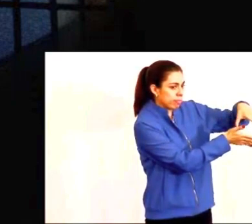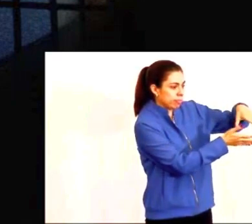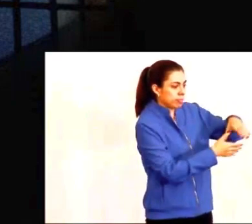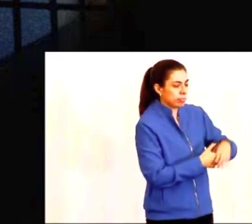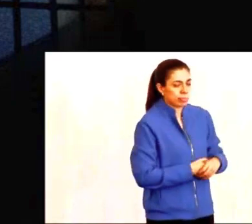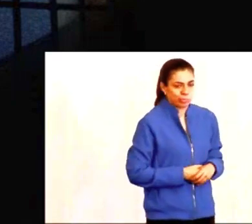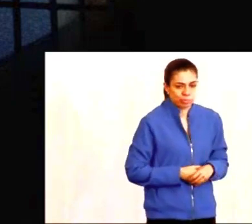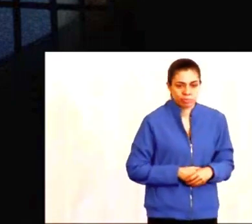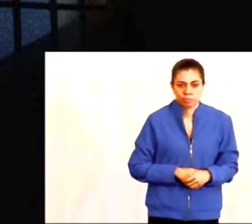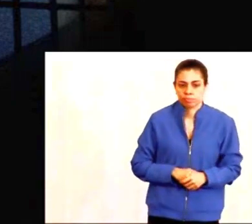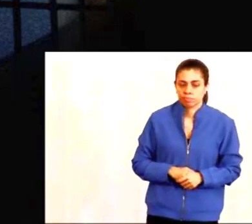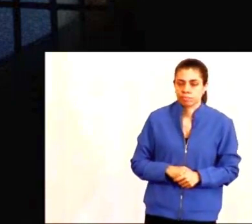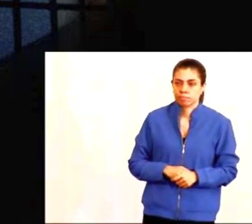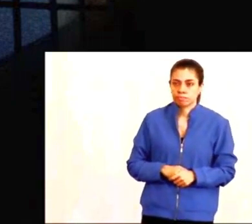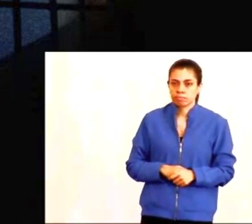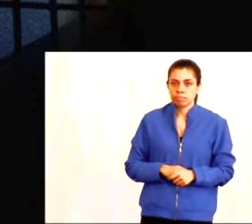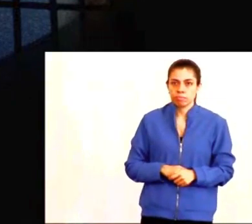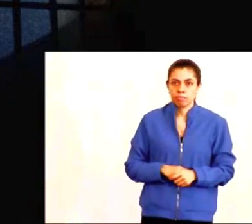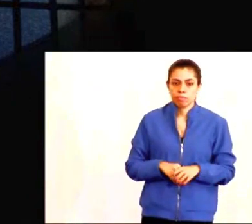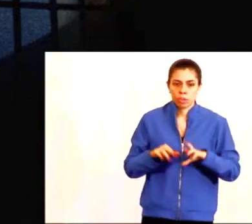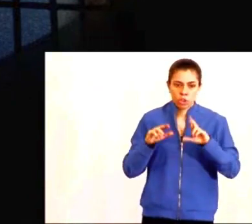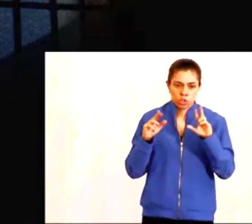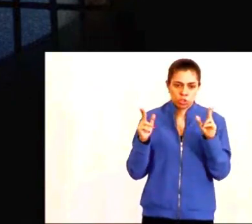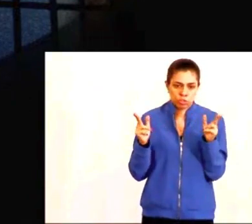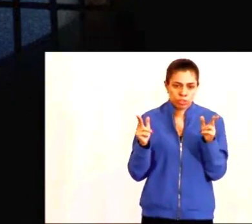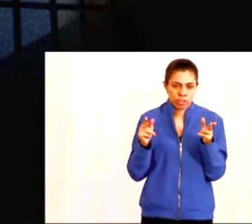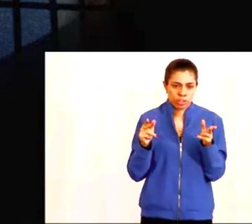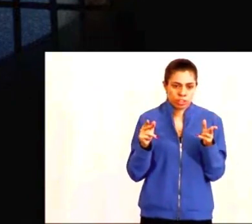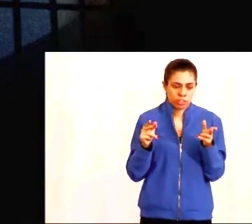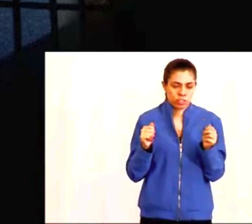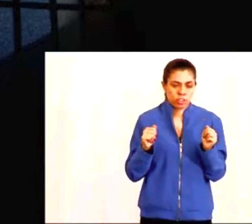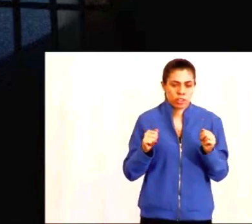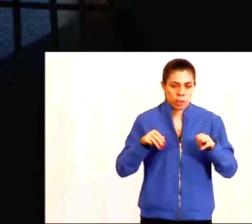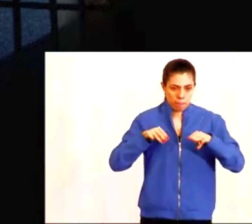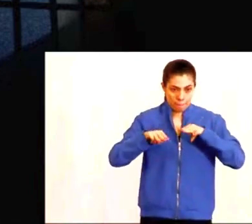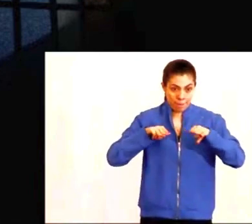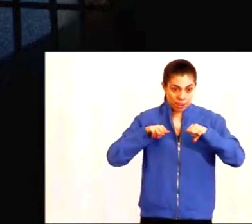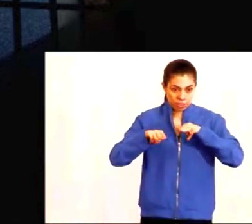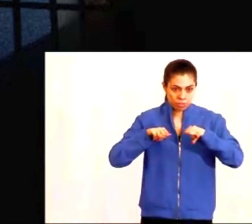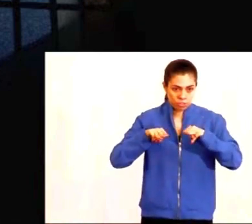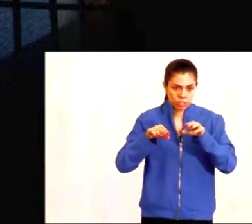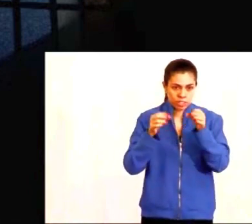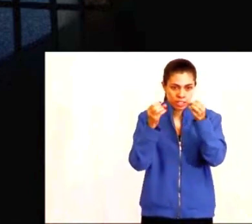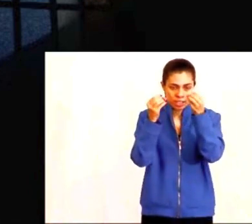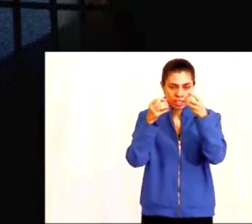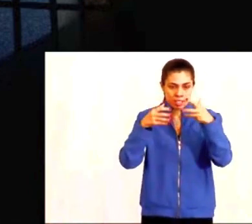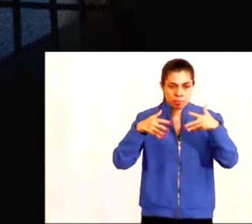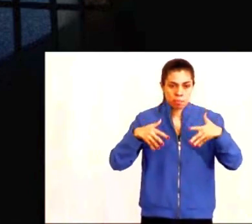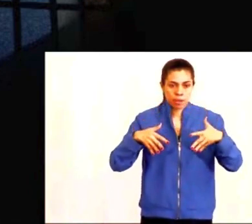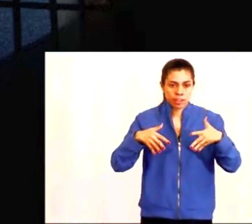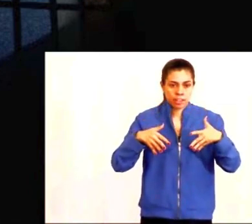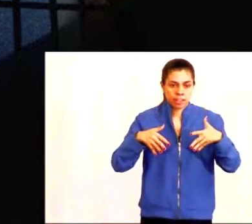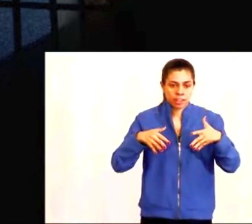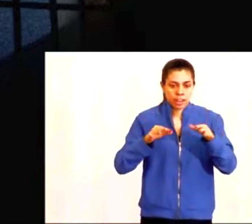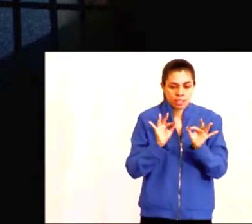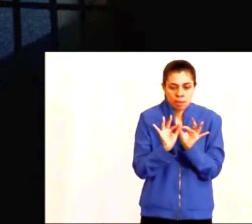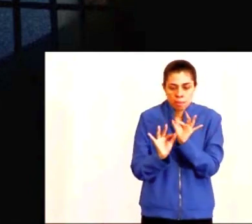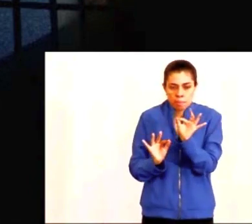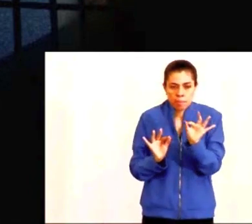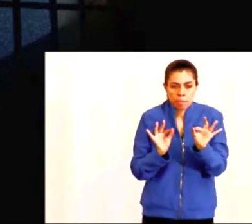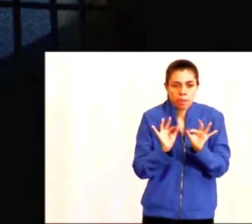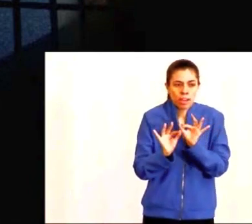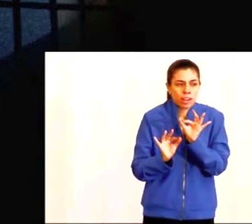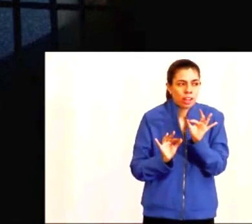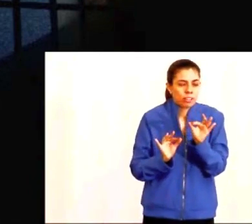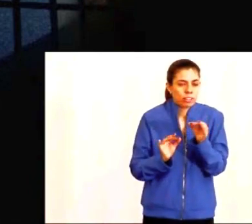isso. Elas não esperavam uma ressurreição. Elas haviam preparado bálsamo para honrar ao